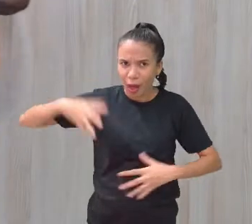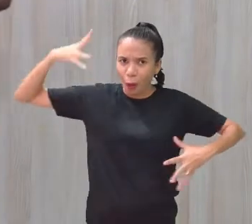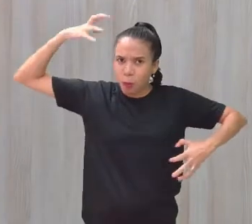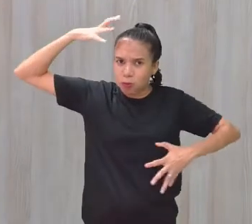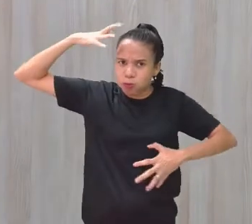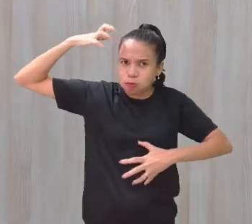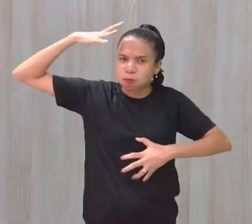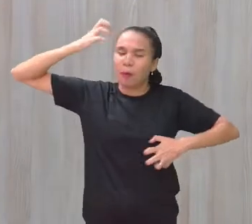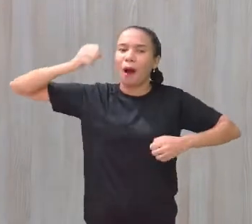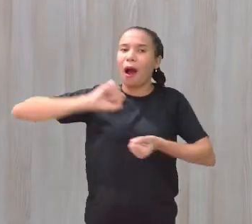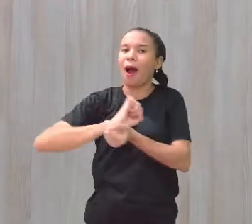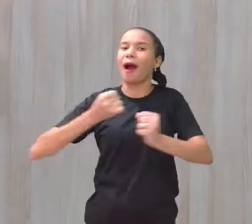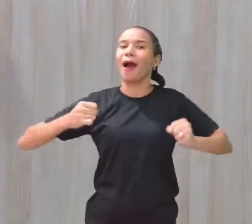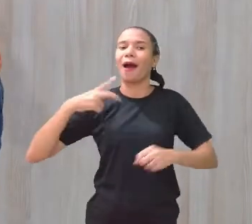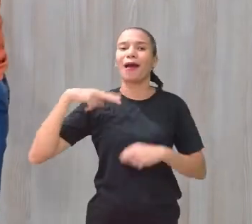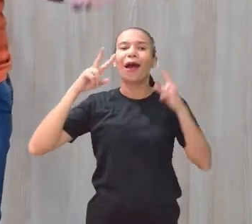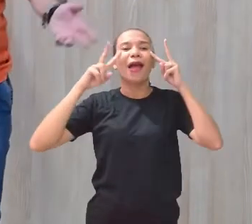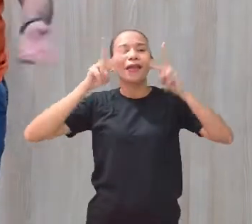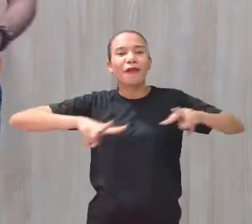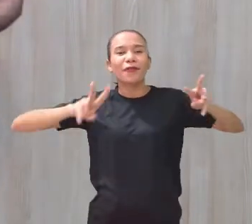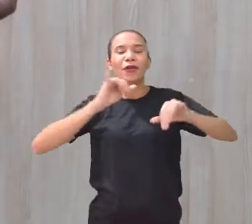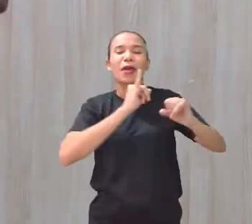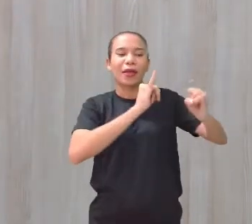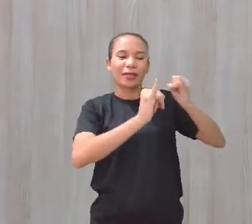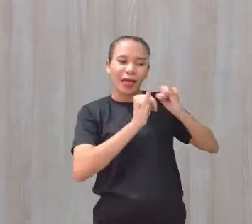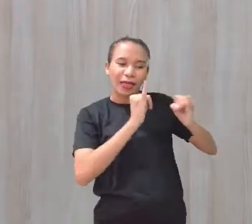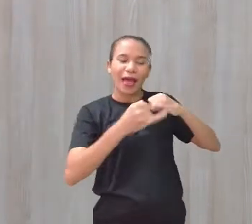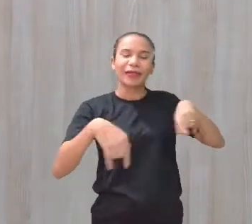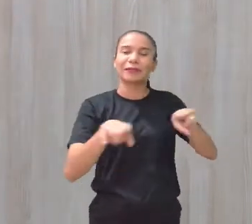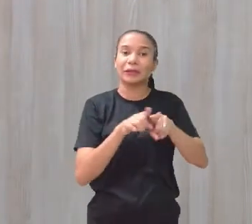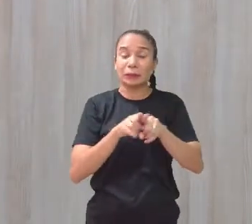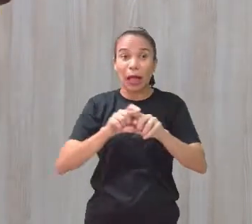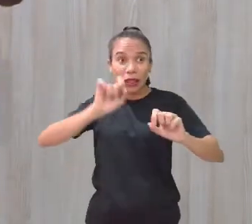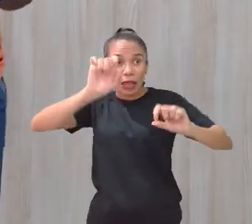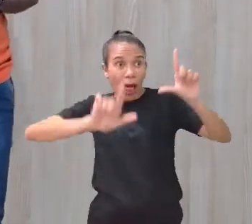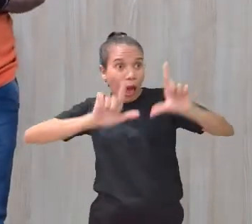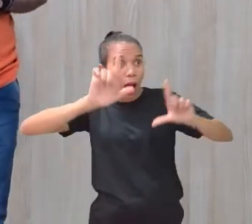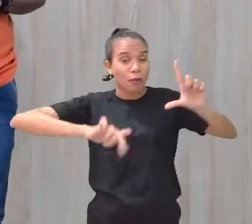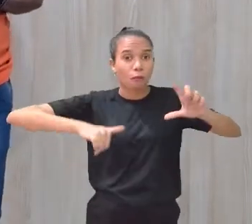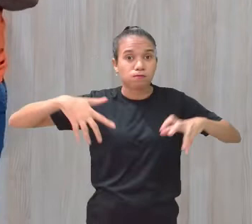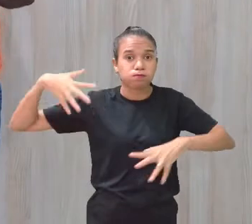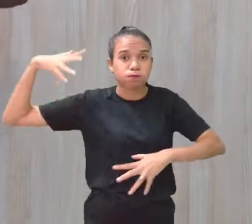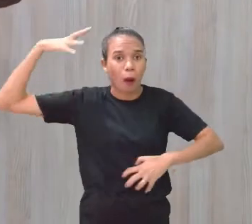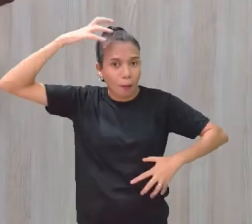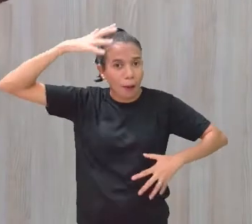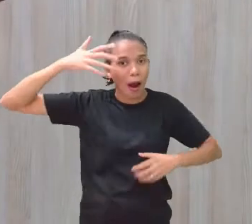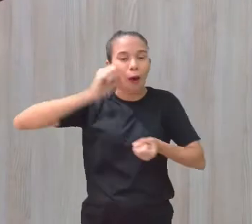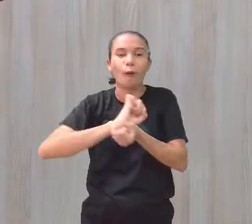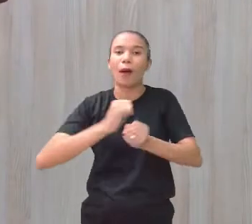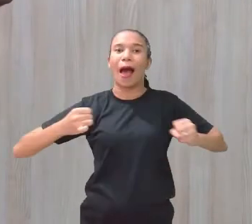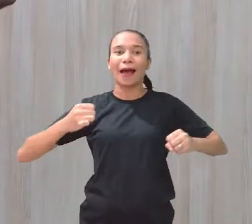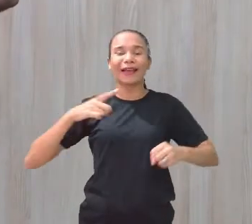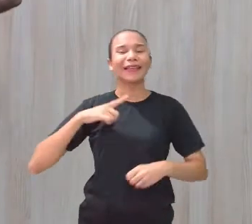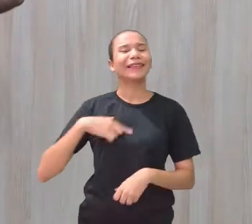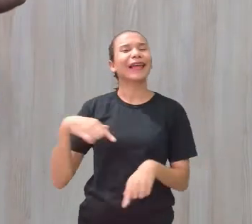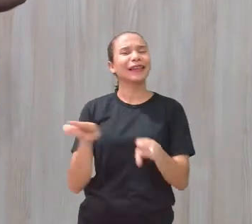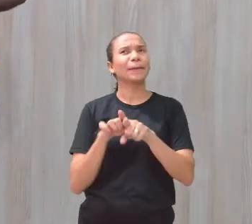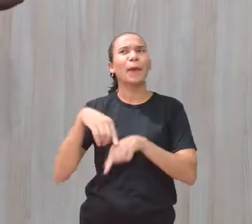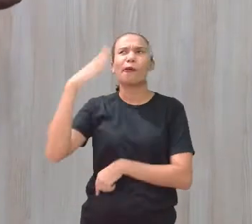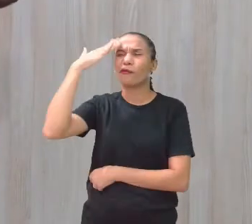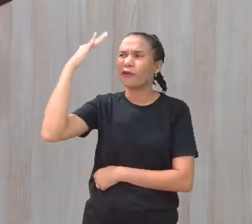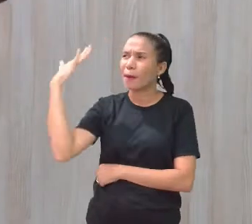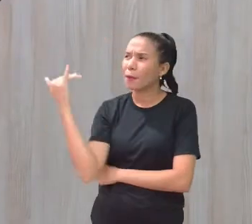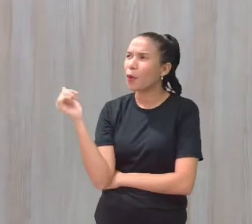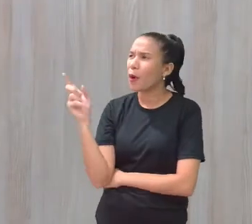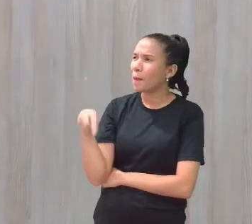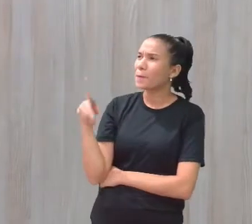né, pela internet, pela televisão, né, um gorila. Inclusive, tem um gorila, né, muito famoso,